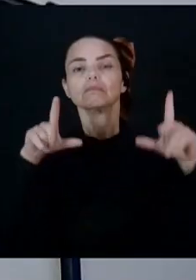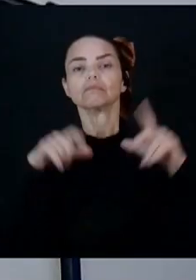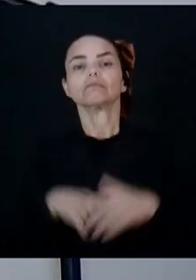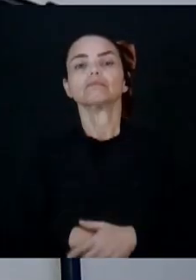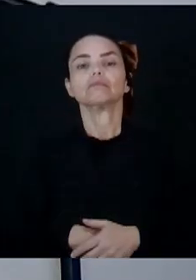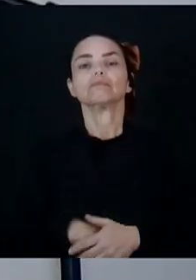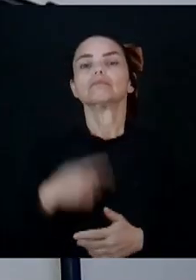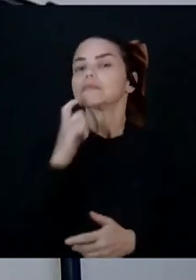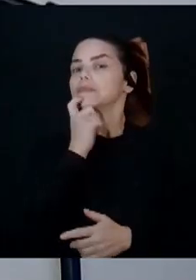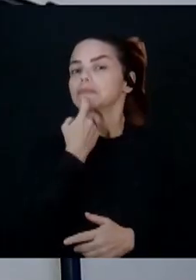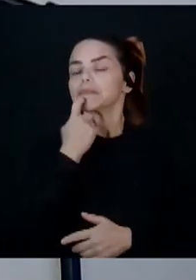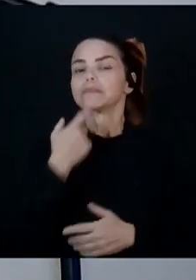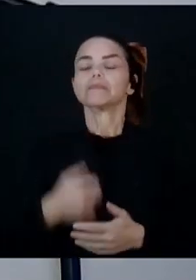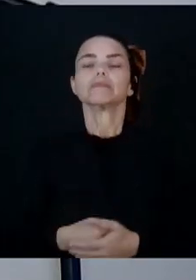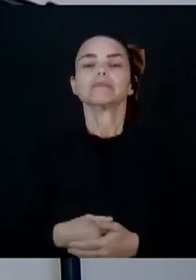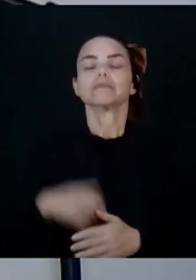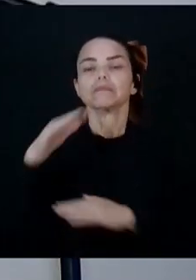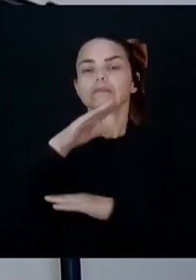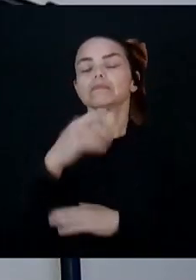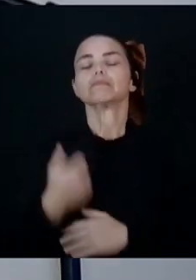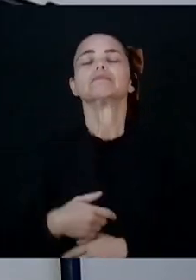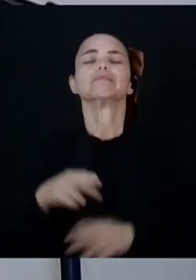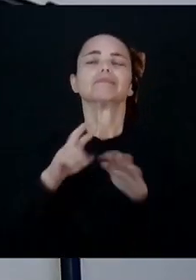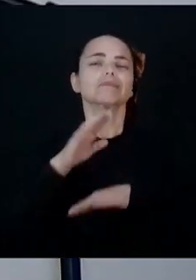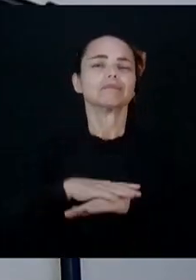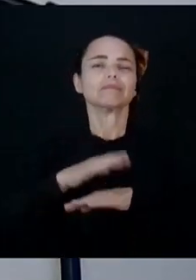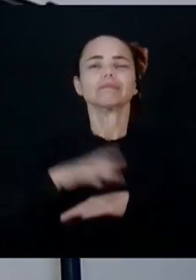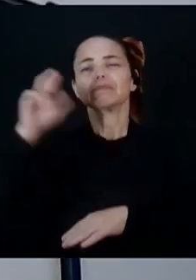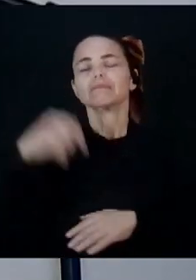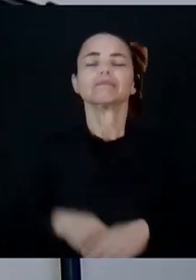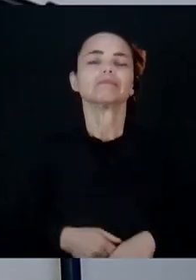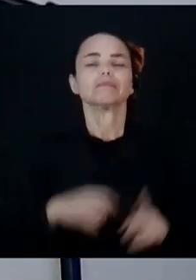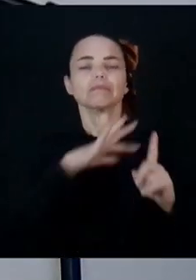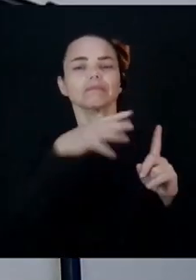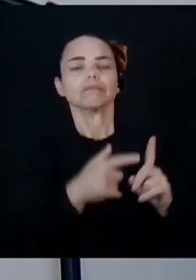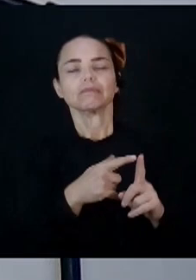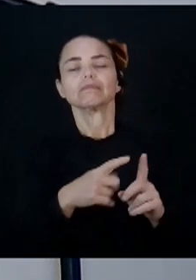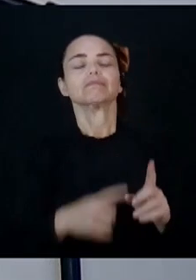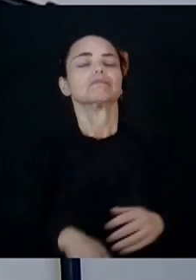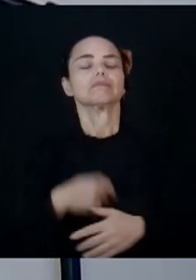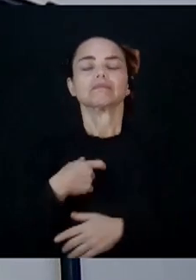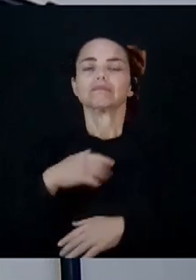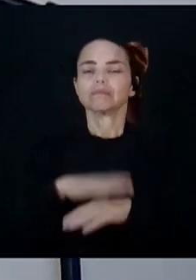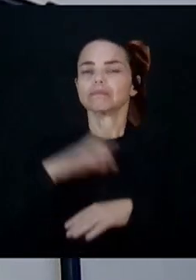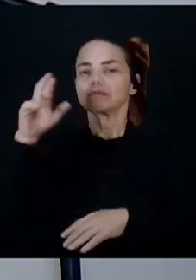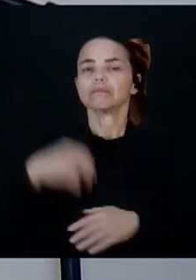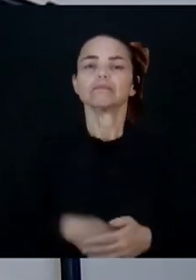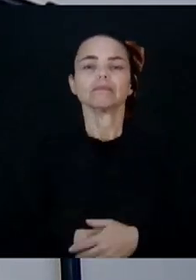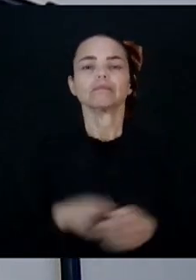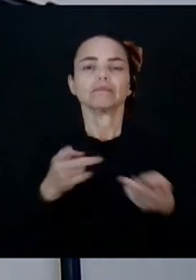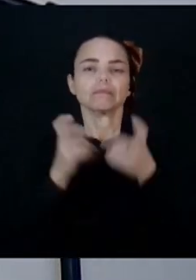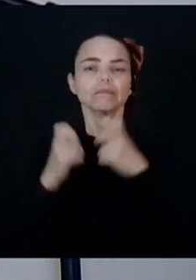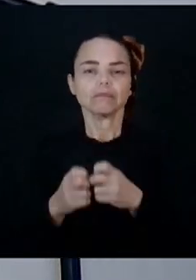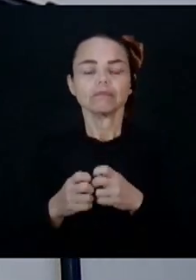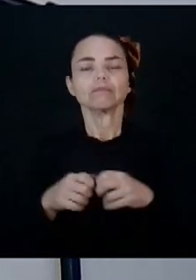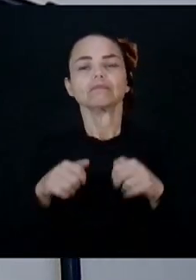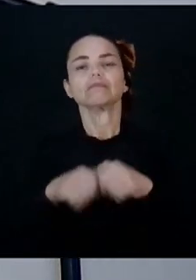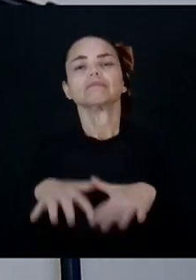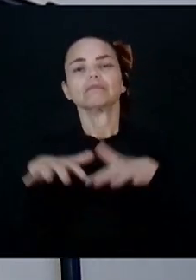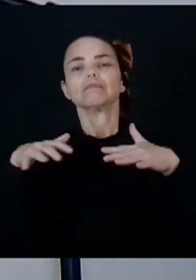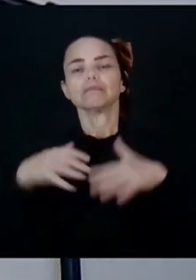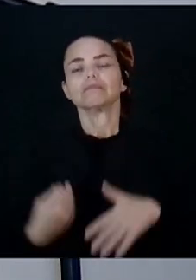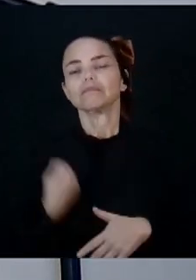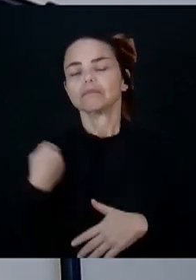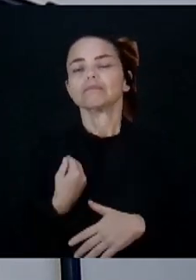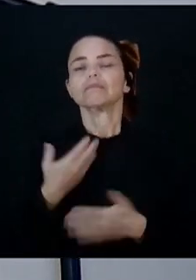Campinas representa muito mais do que uma homenagem individual. Representa o reconhecimento público de uma vida dedicada